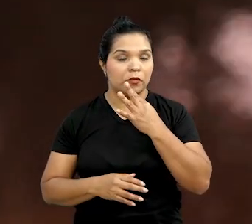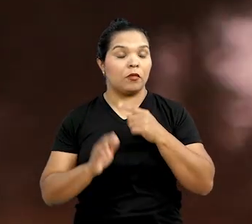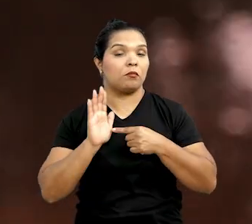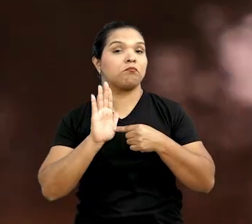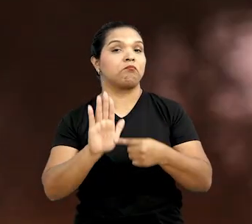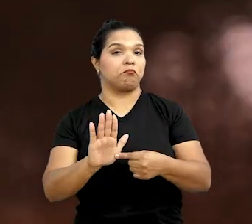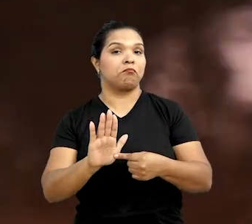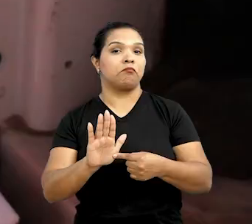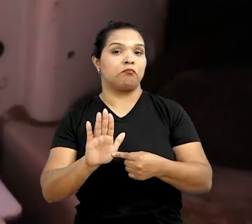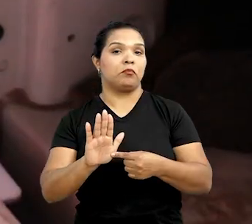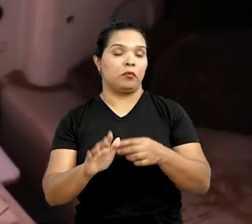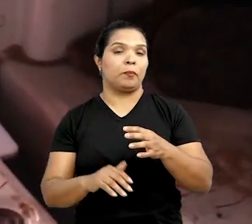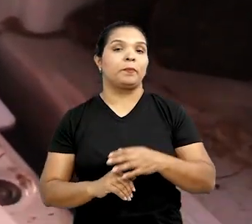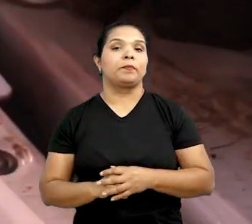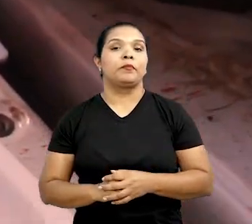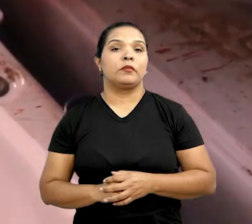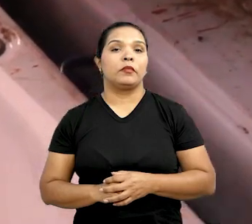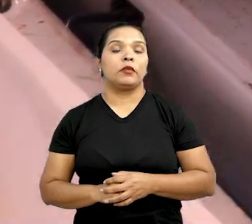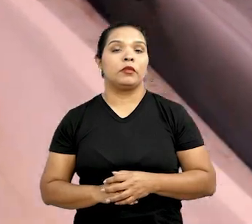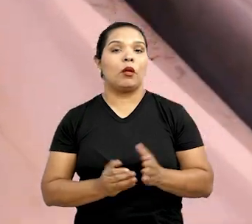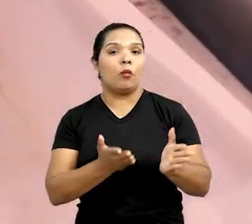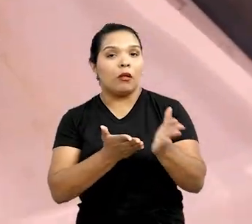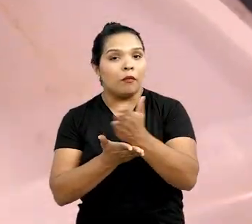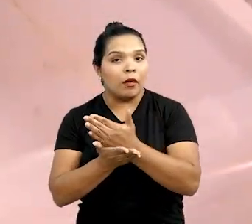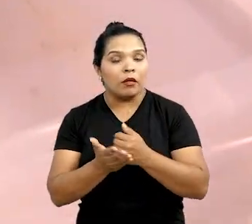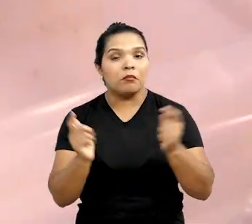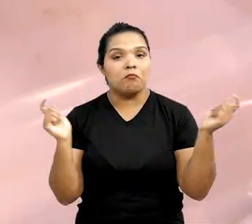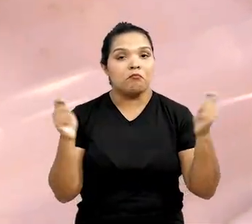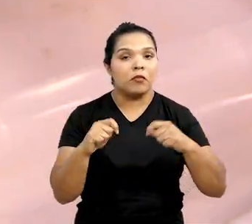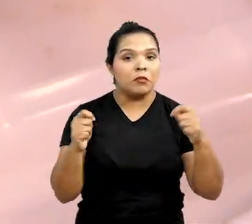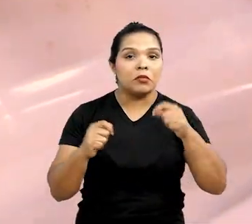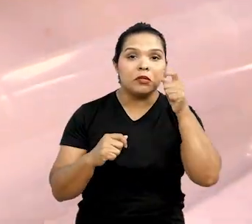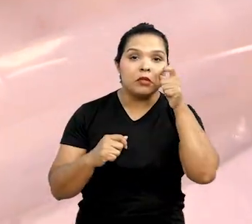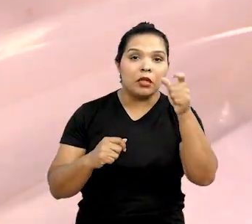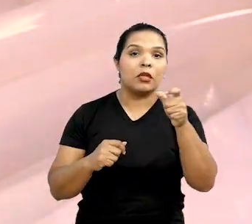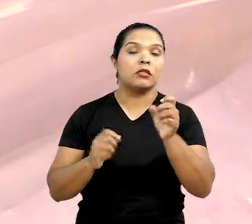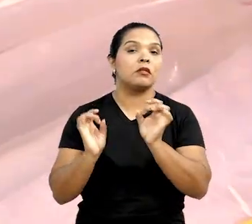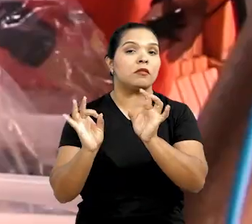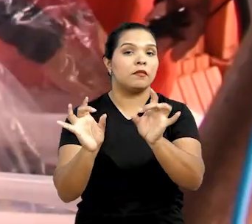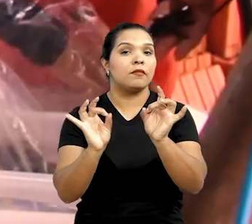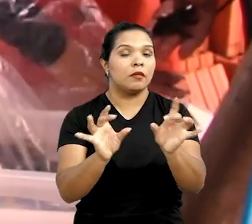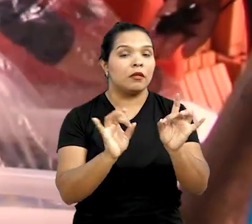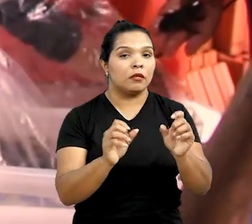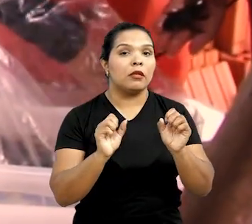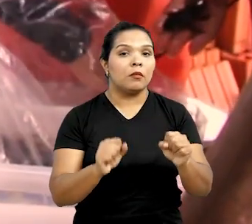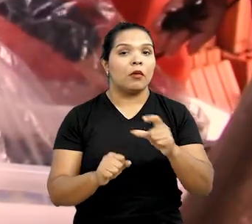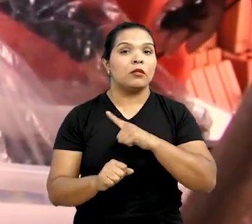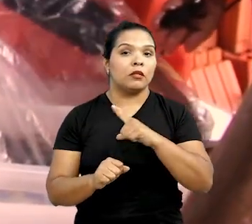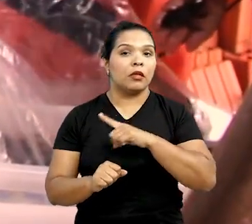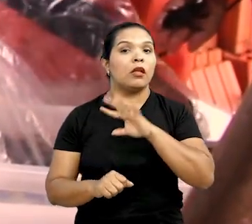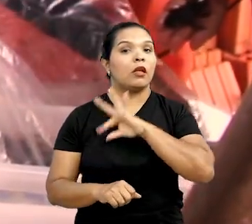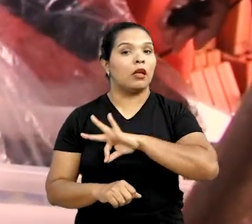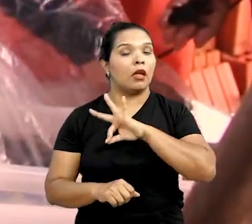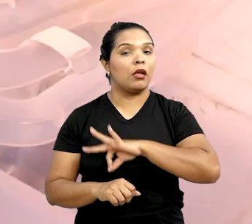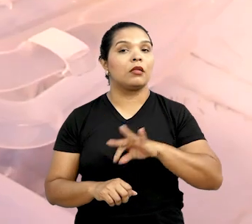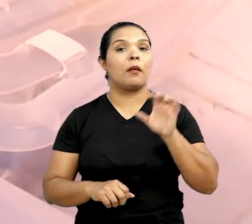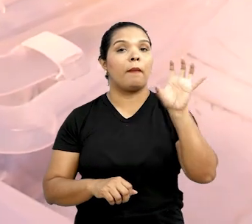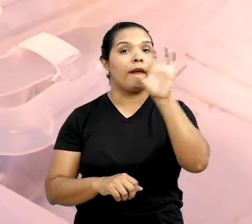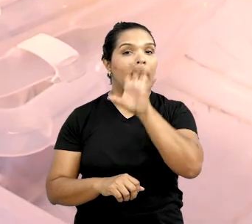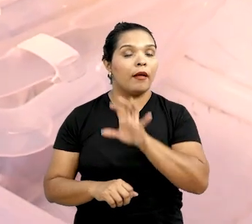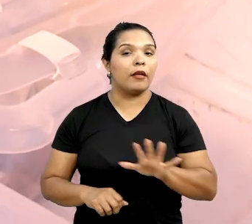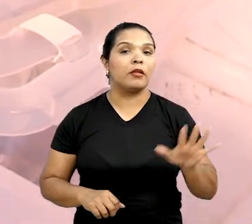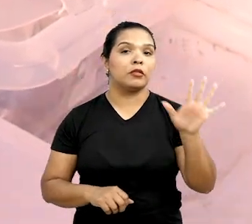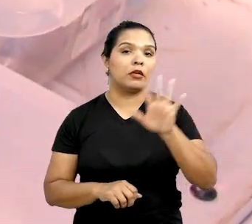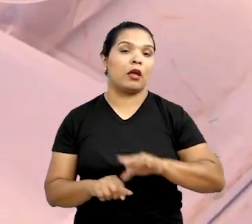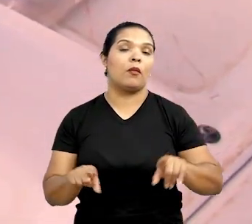foram identificadas. O levantamento permitirá identificar espécies de interesse comercial, que podem gerar renda para a região, e